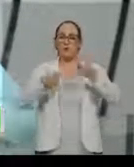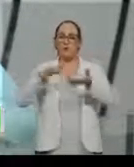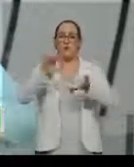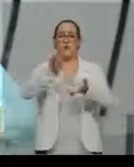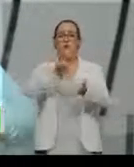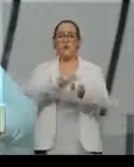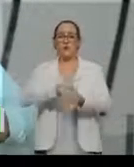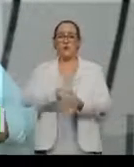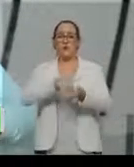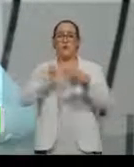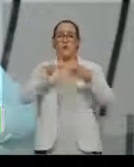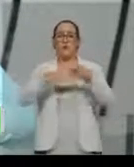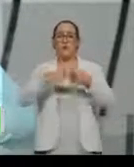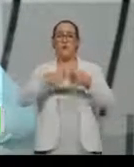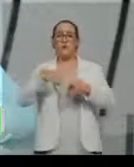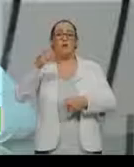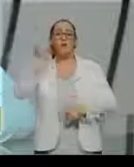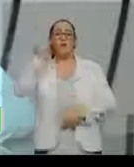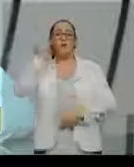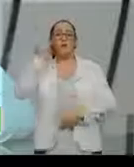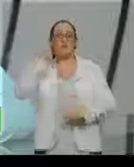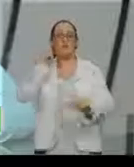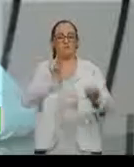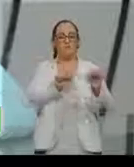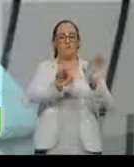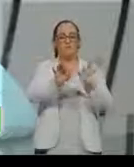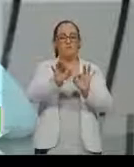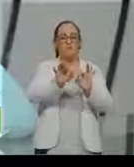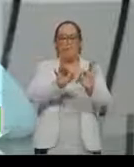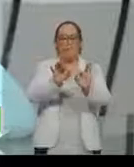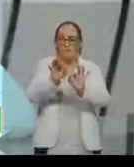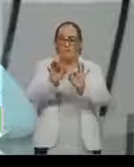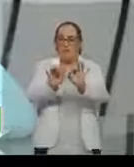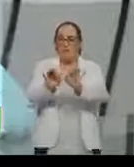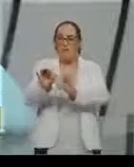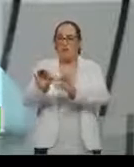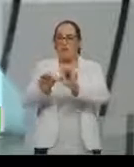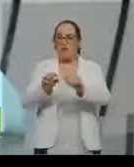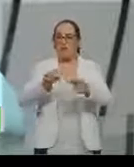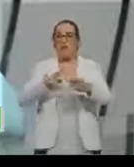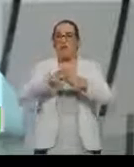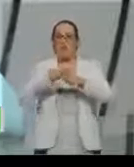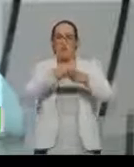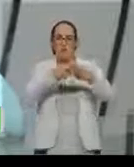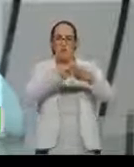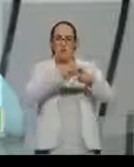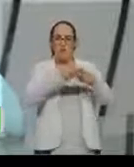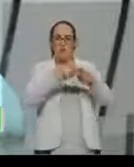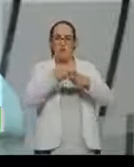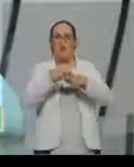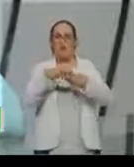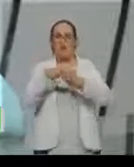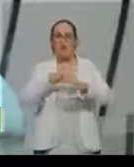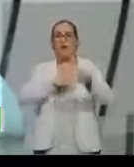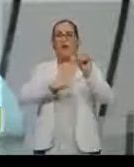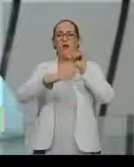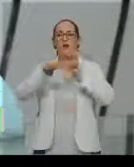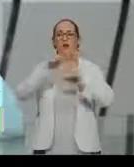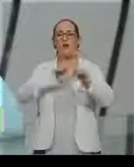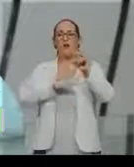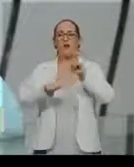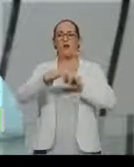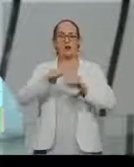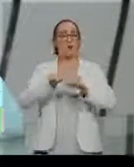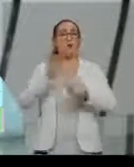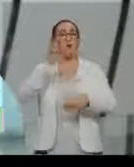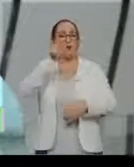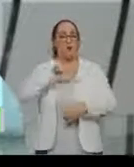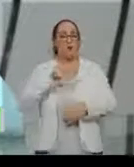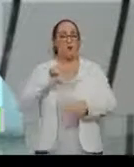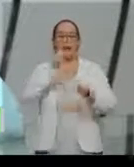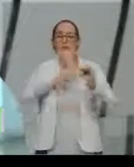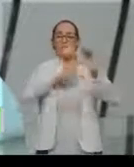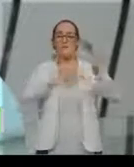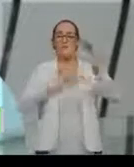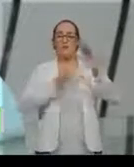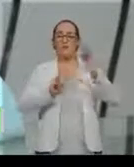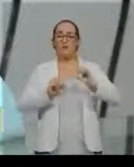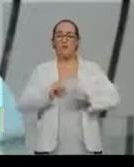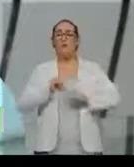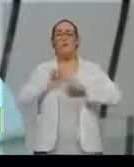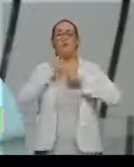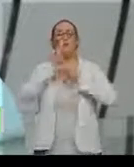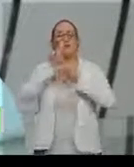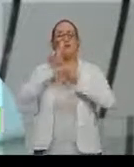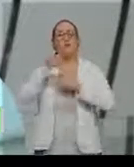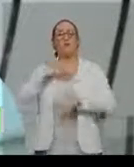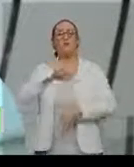buscando a correção, buscando esse reparo, né, a alteração nessa característica que é muito forte no Brasil, né, que dificulta